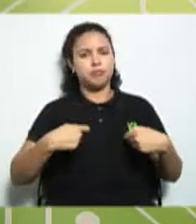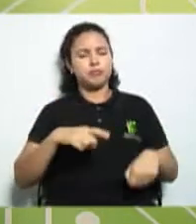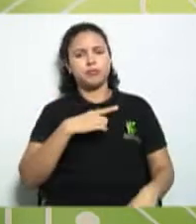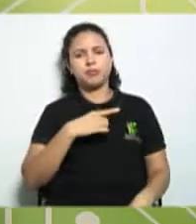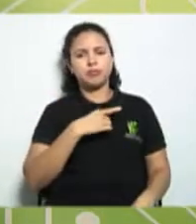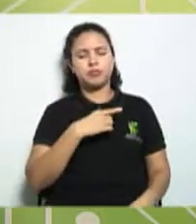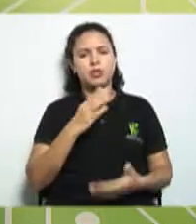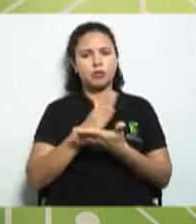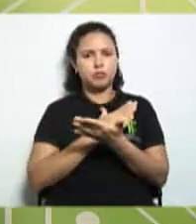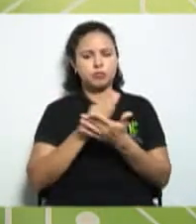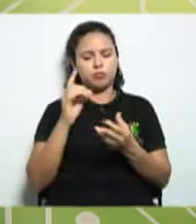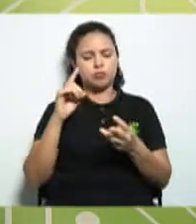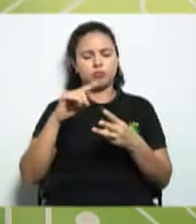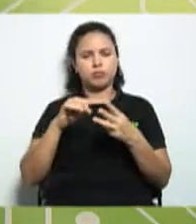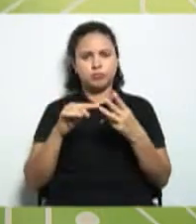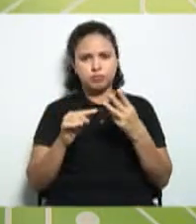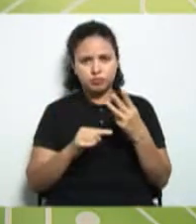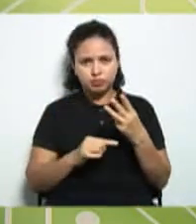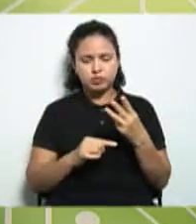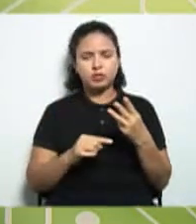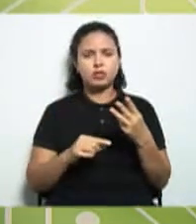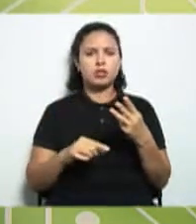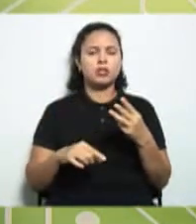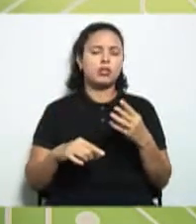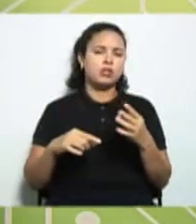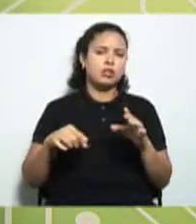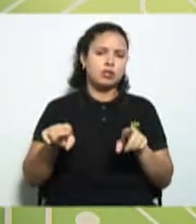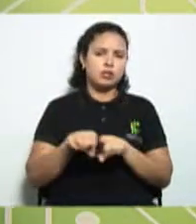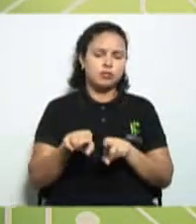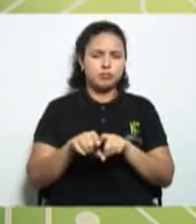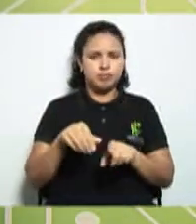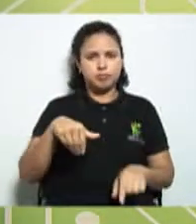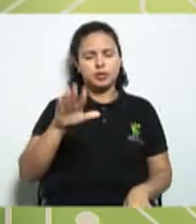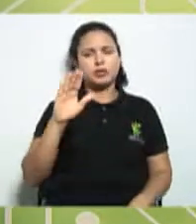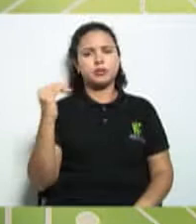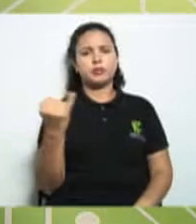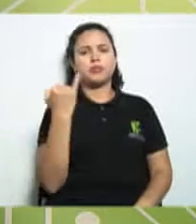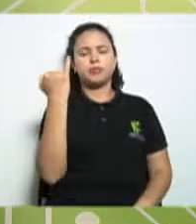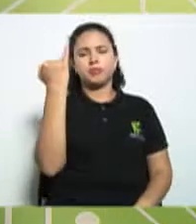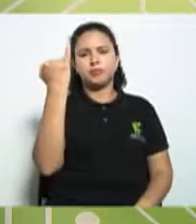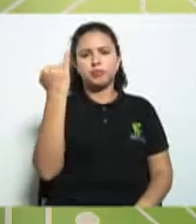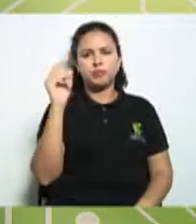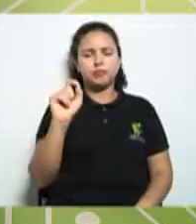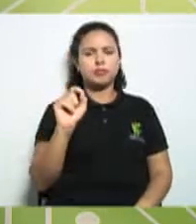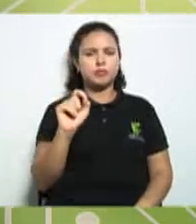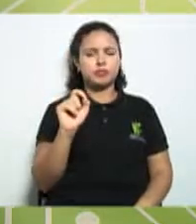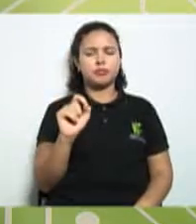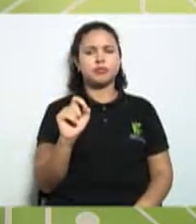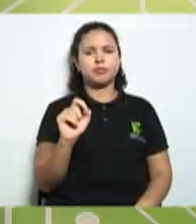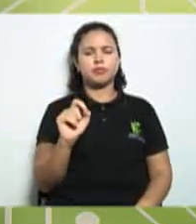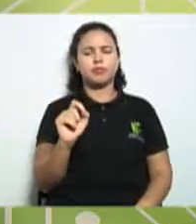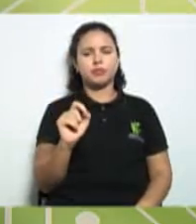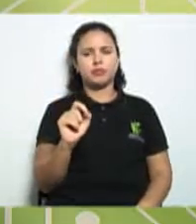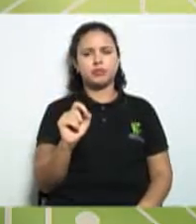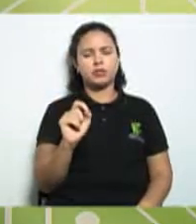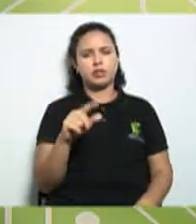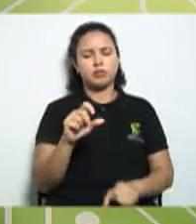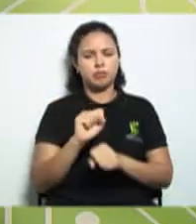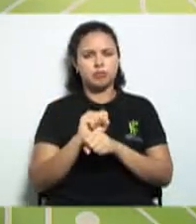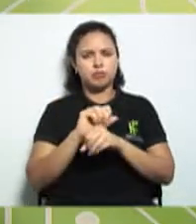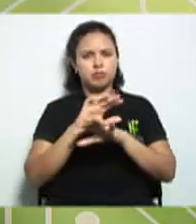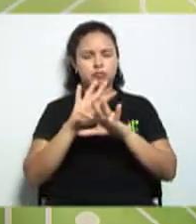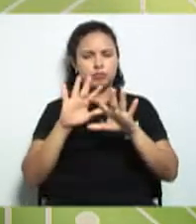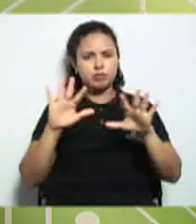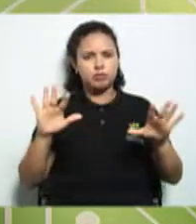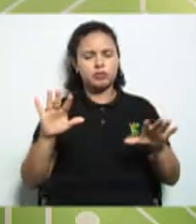aqui e o mais importante, né, que a gente considera assim que seja um esclarecedor para a